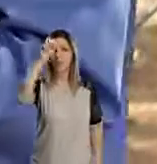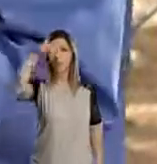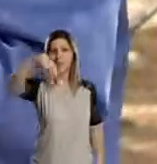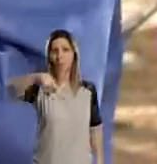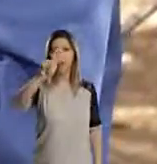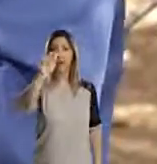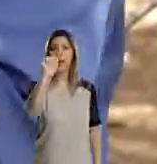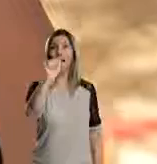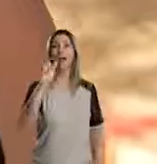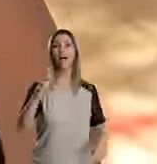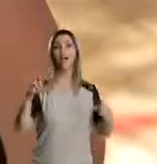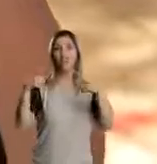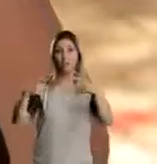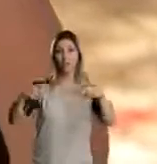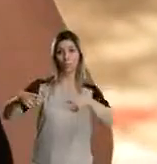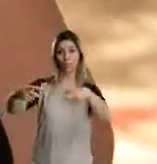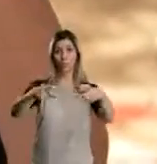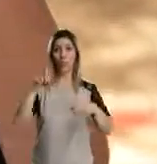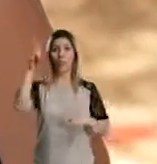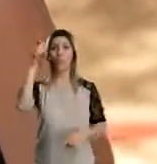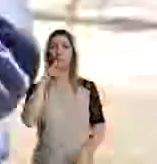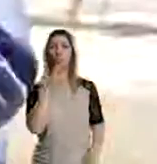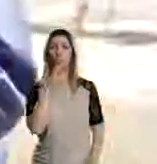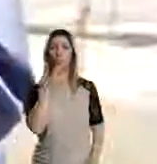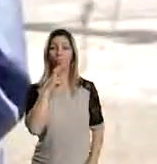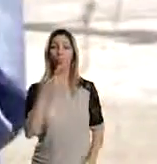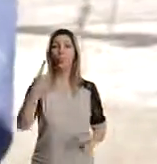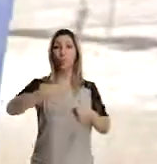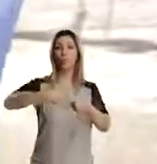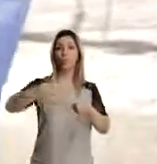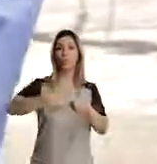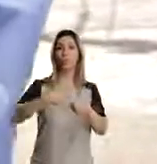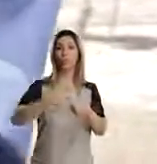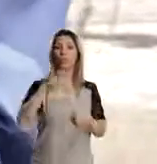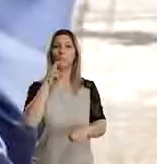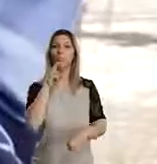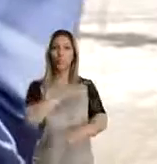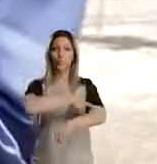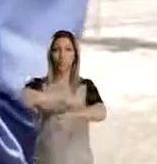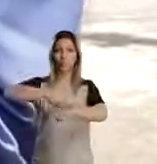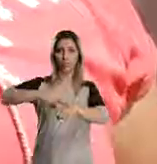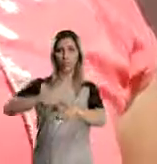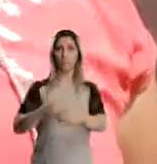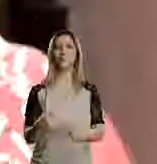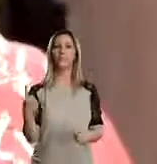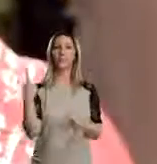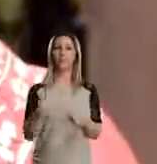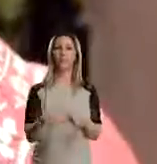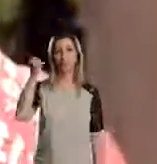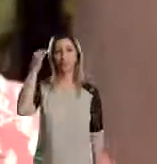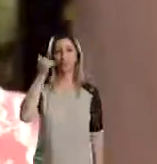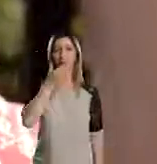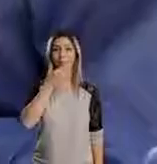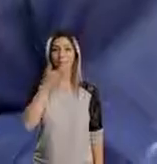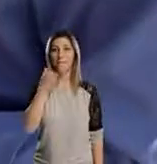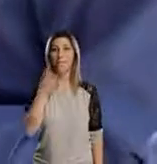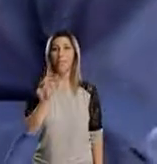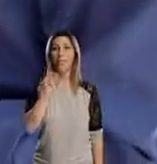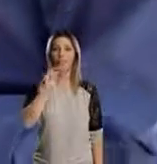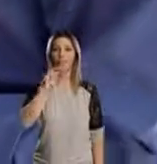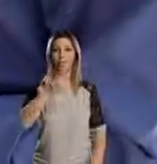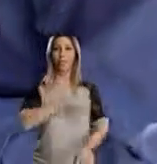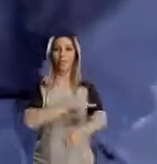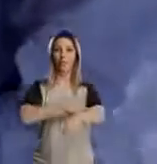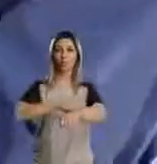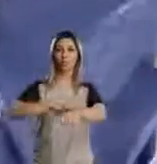o ônibus de graça para ir e para voltar. E todo mundo tem a mesma certeza. O sistema integrado já está em andamento e